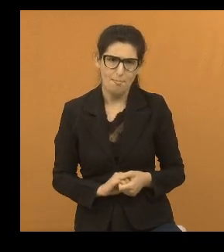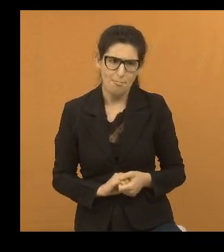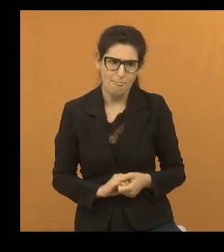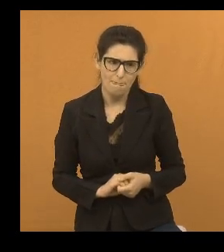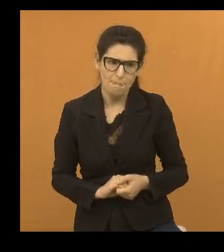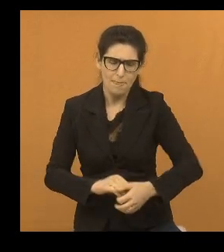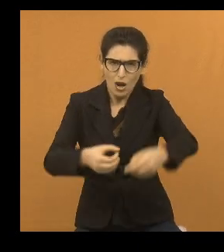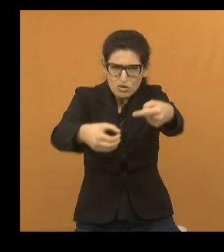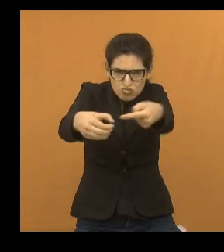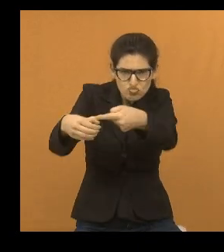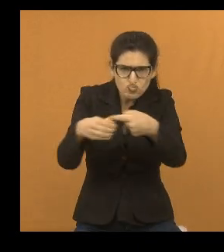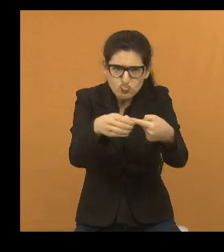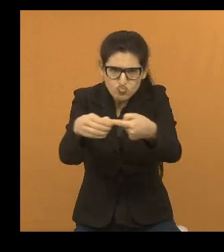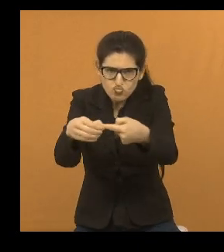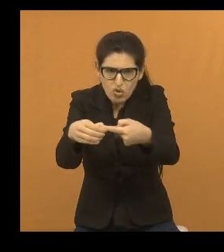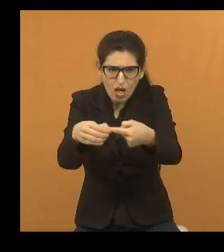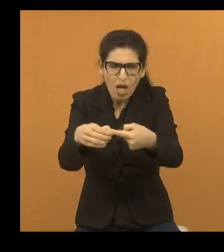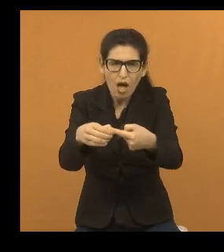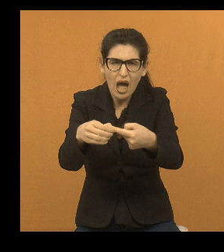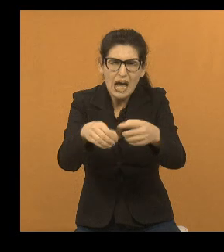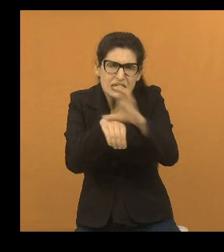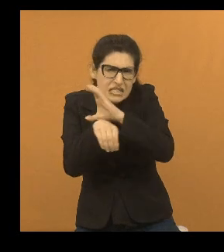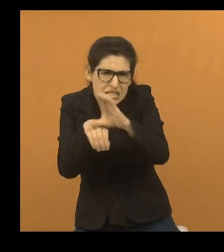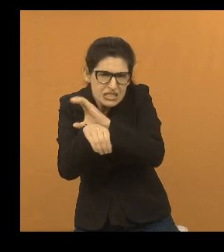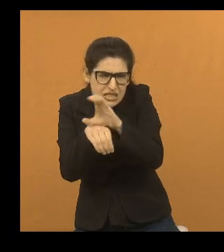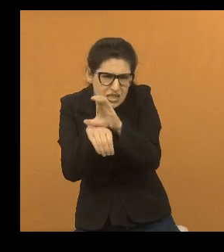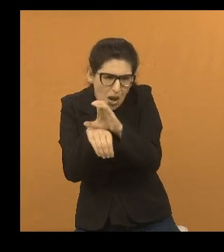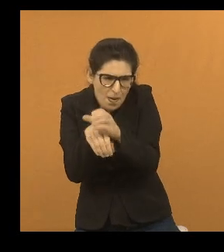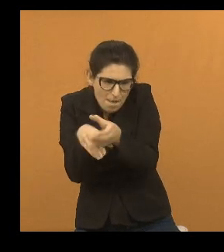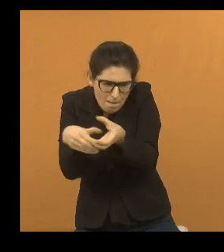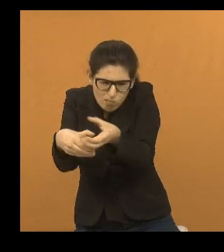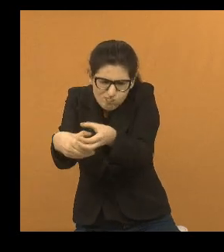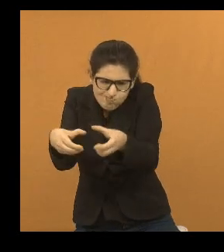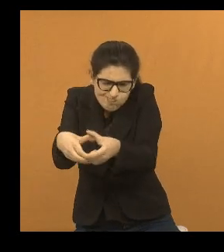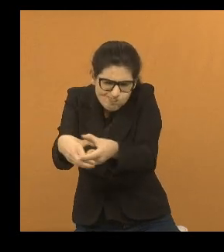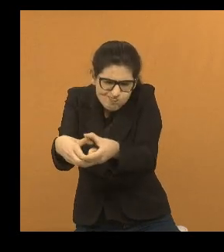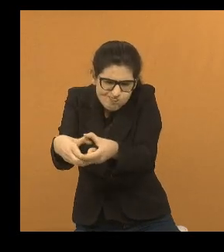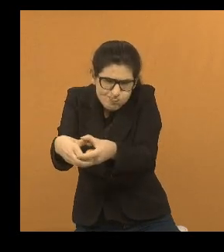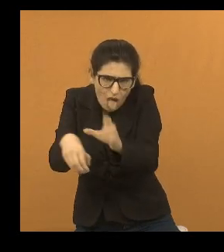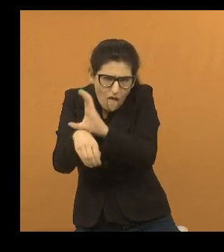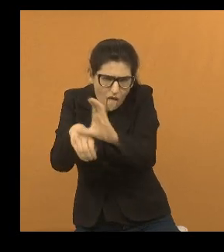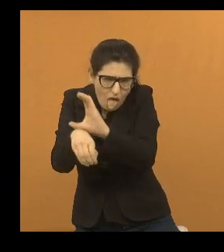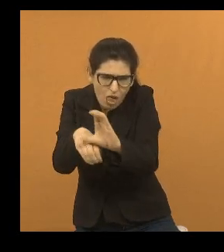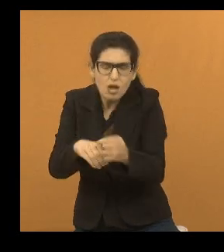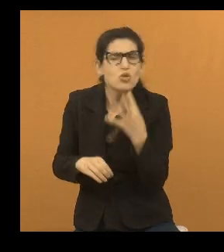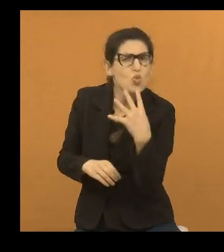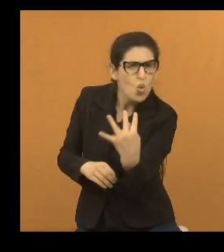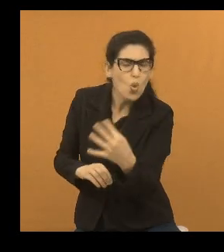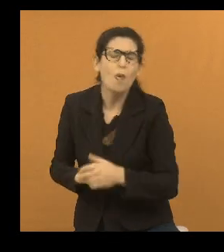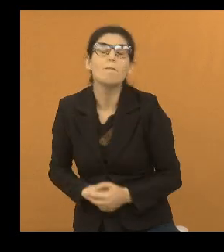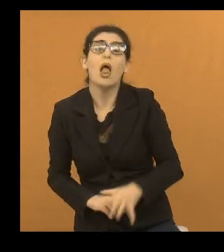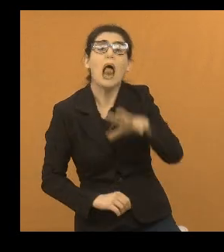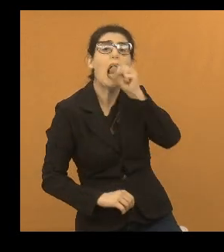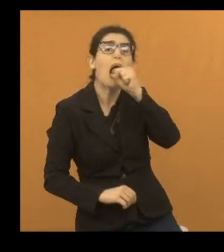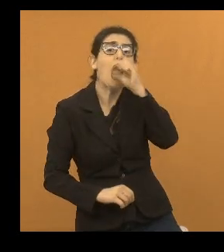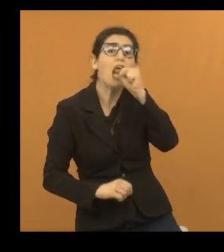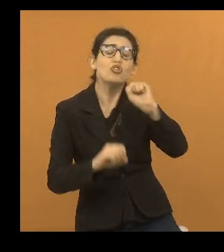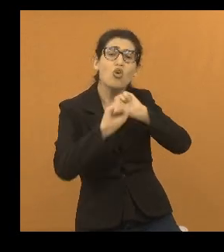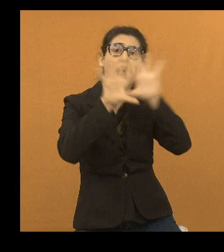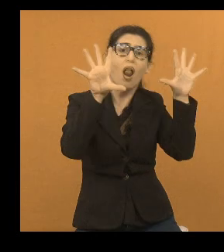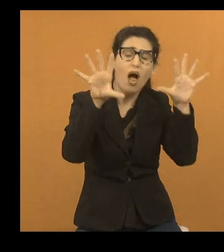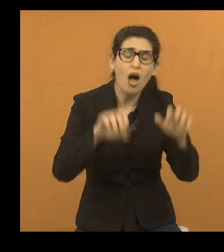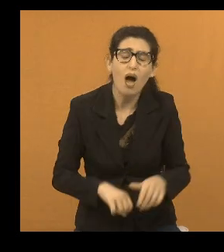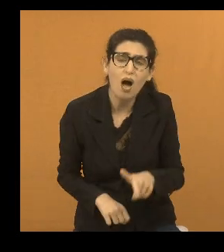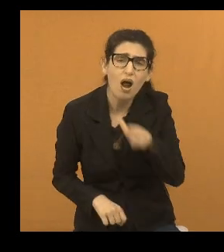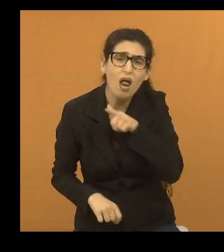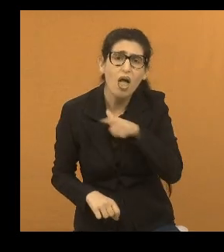A central é essa cinza menor entre as outras. O laranja claro, nós